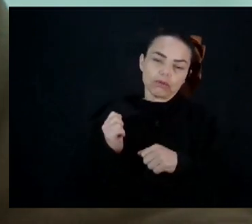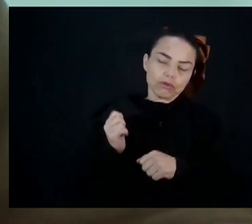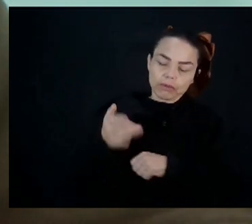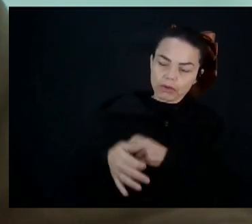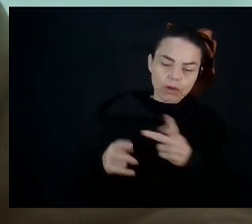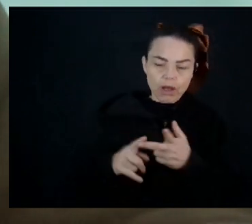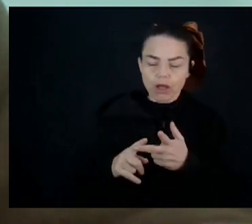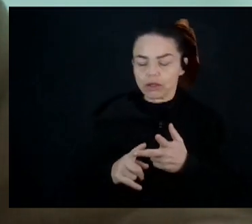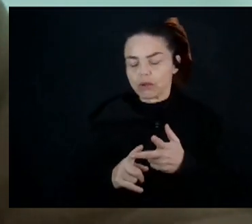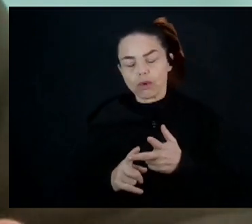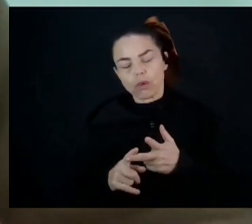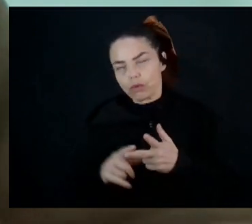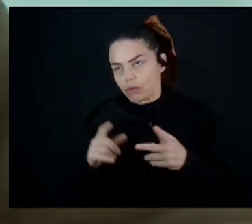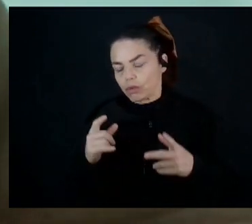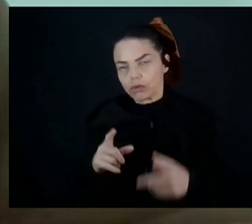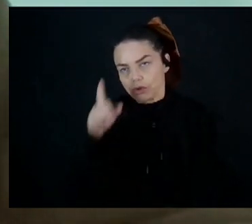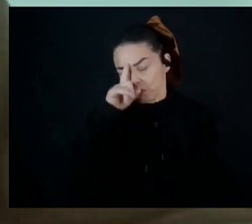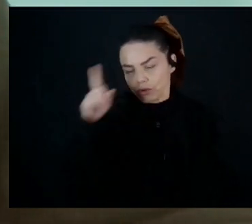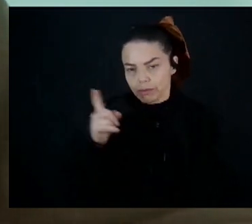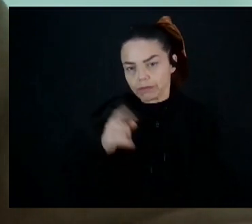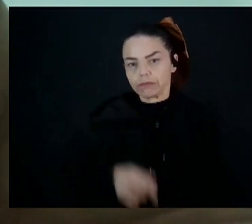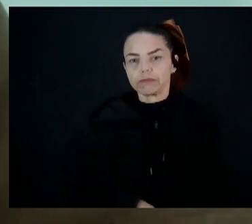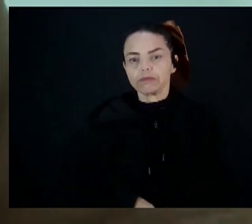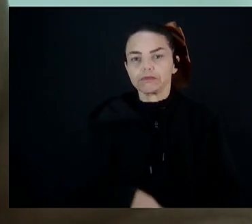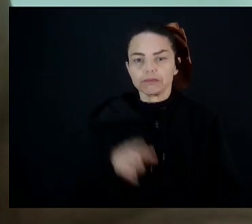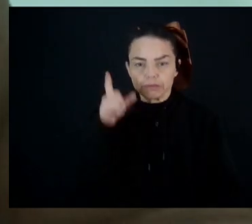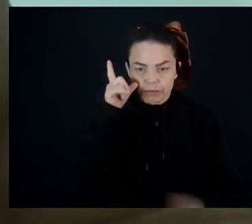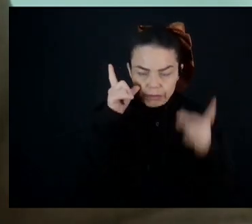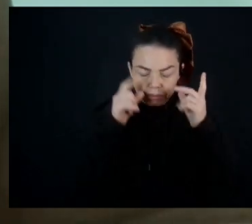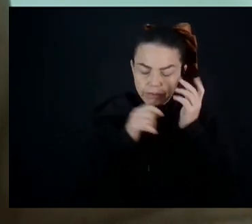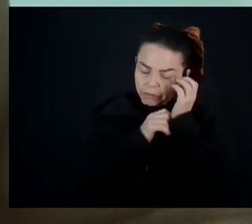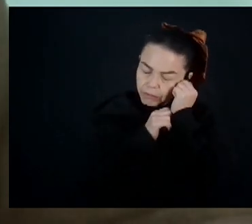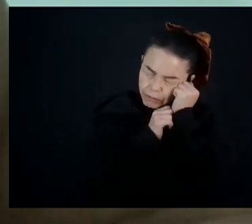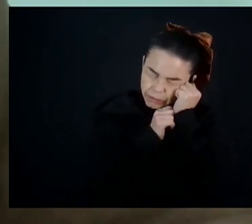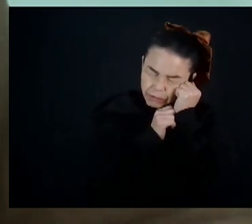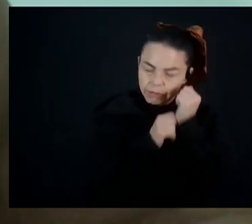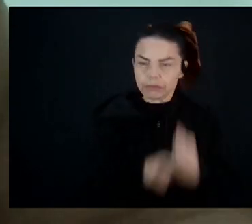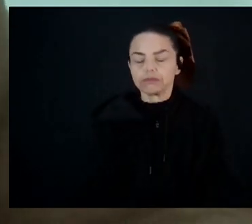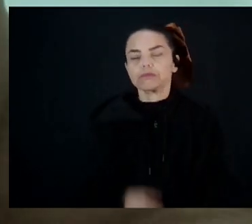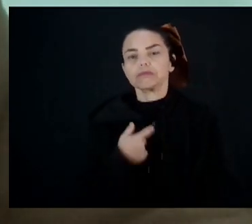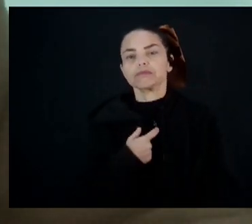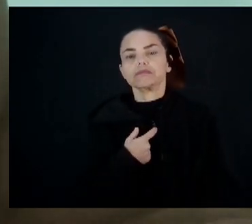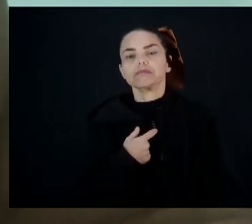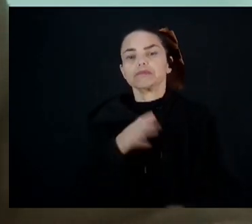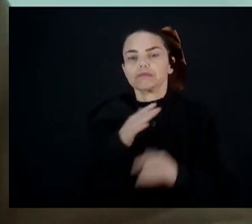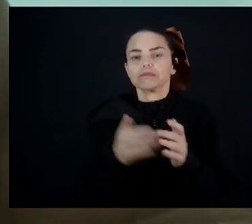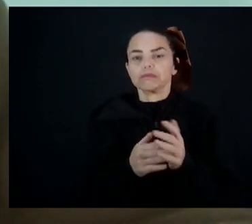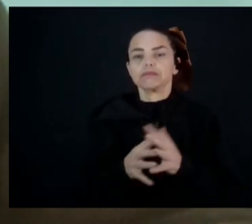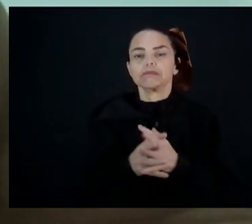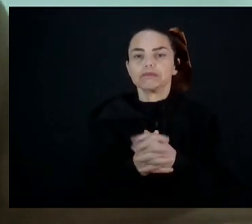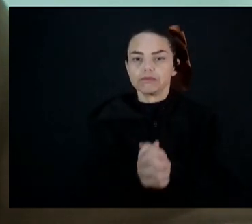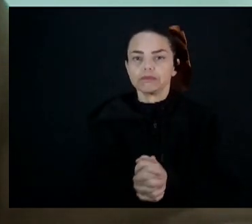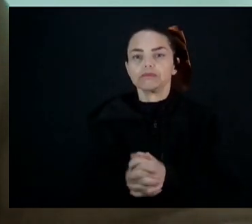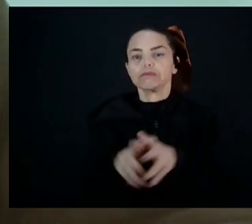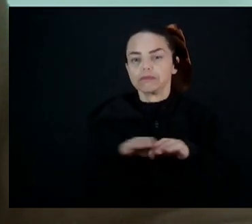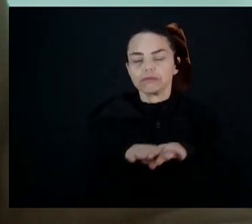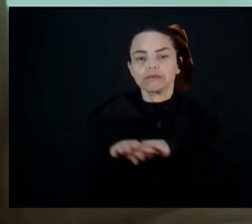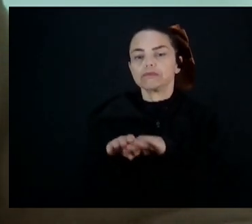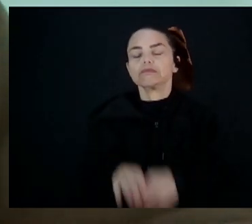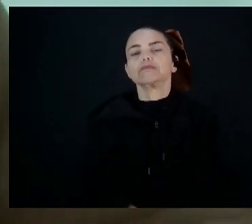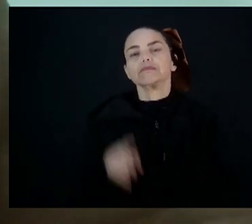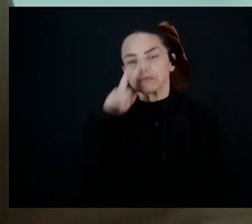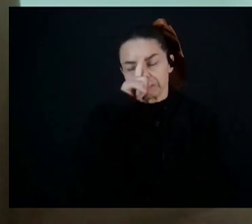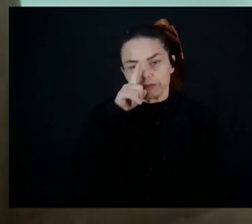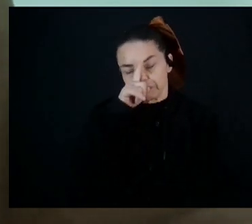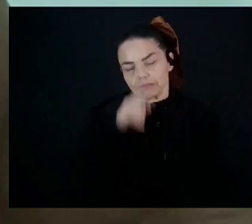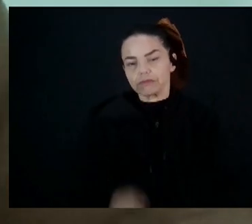conta. Tratar sono é sempre olhar muito para o individual. Toda vez que eu quero colocar todo mundo da mesma maneira, eu corro um risco de não